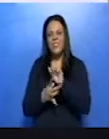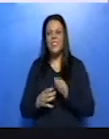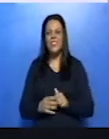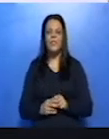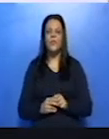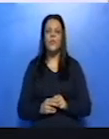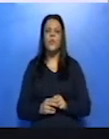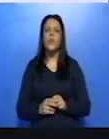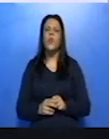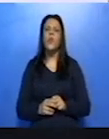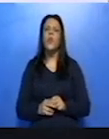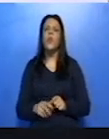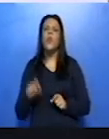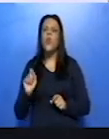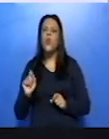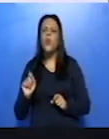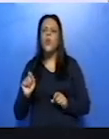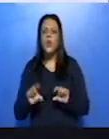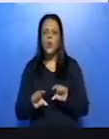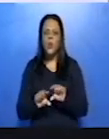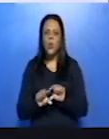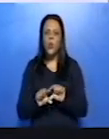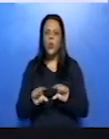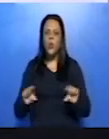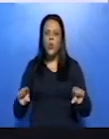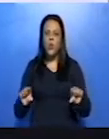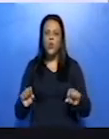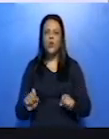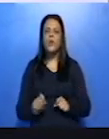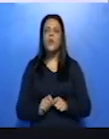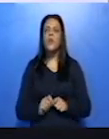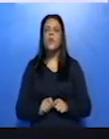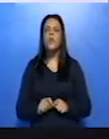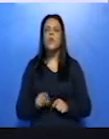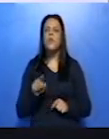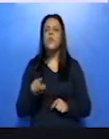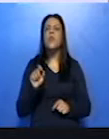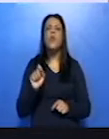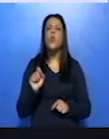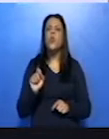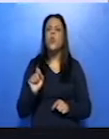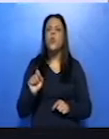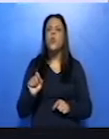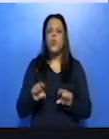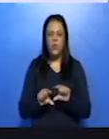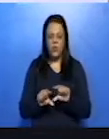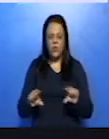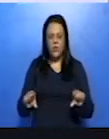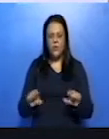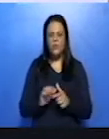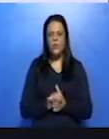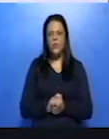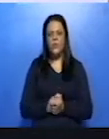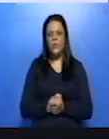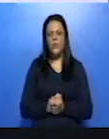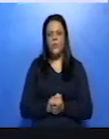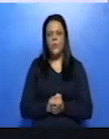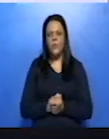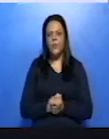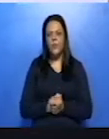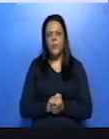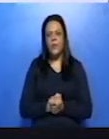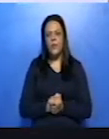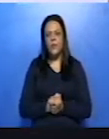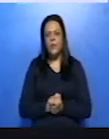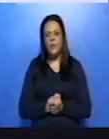O que são orações? O que é oração para você do outro lado? Considera-se oração qualquer enunciado